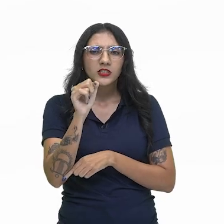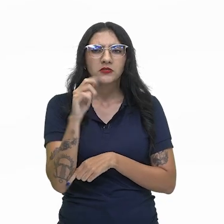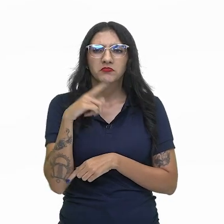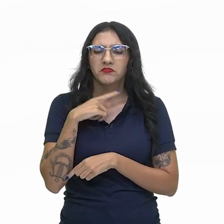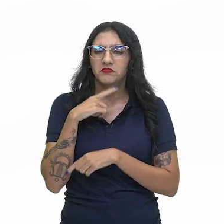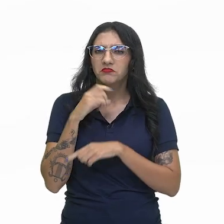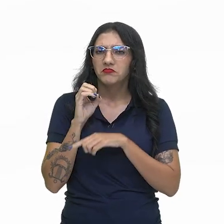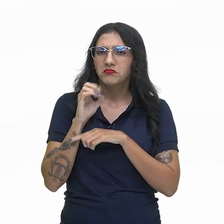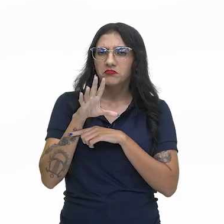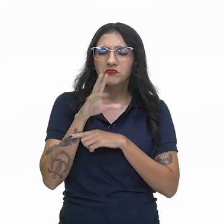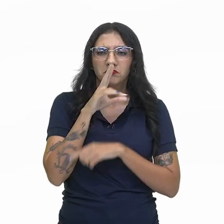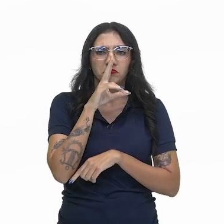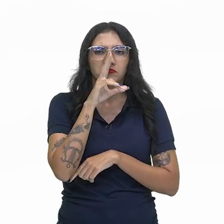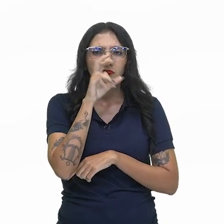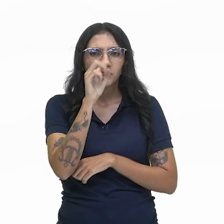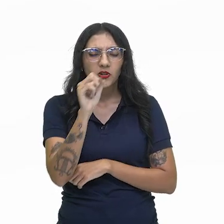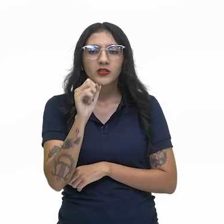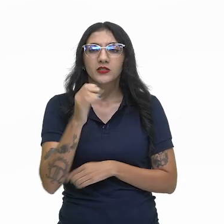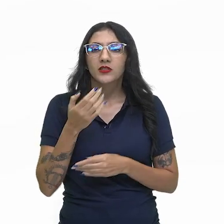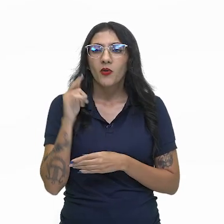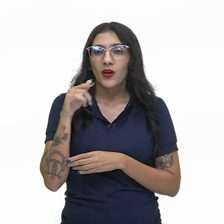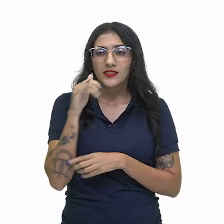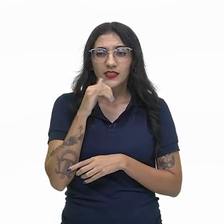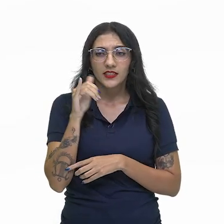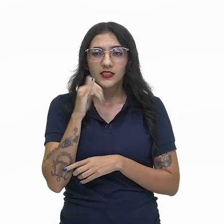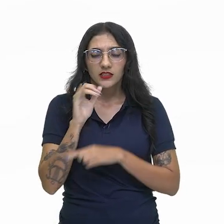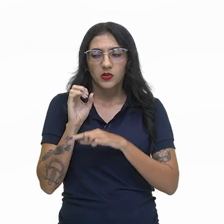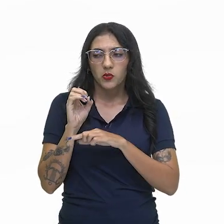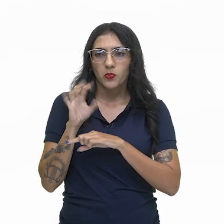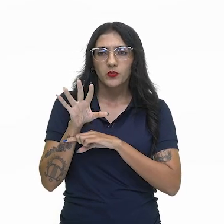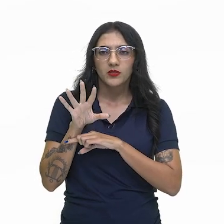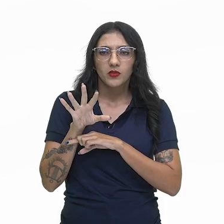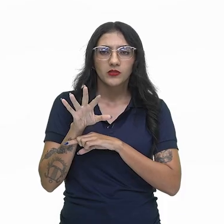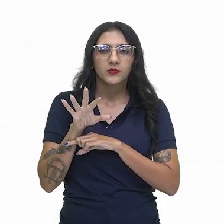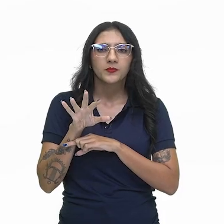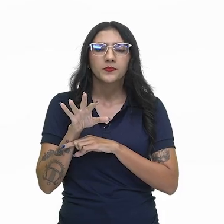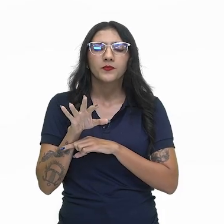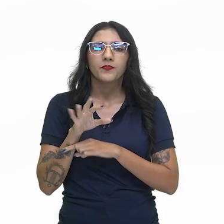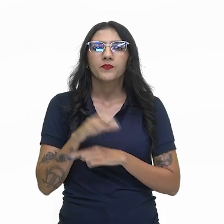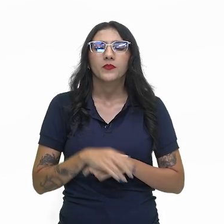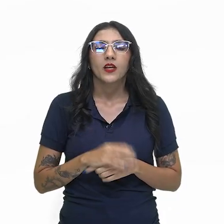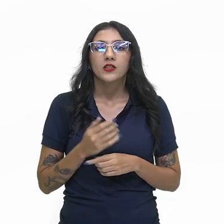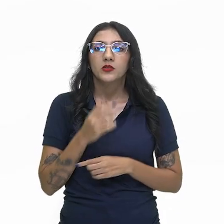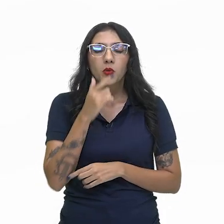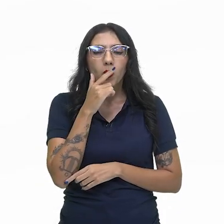gerava muita energia, e essa energia gerada, a gente